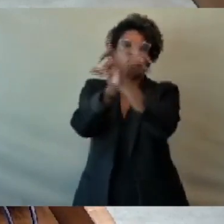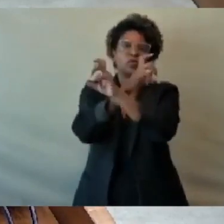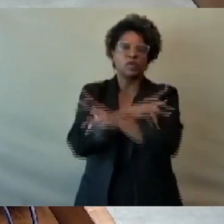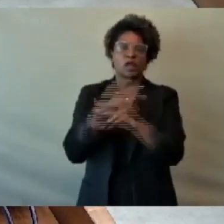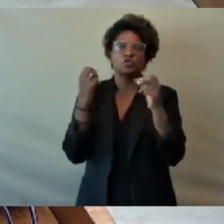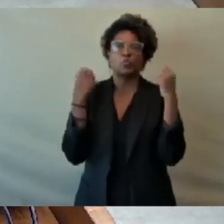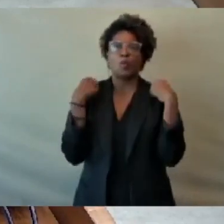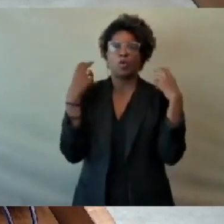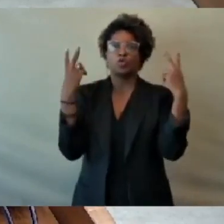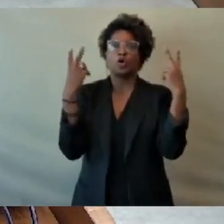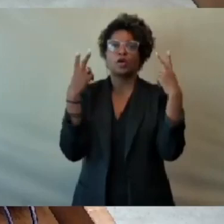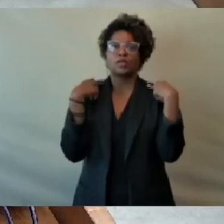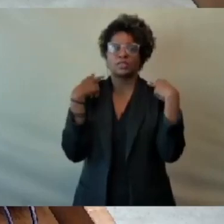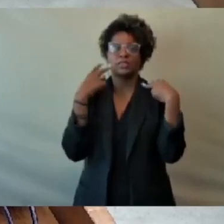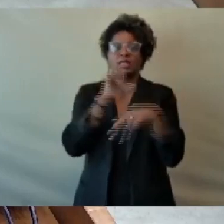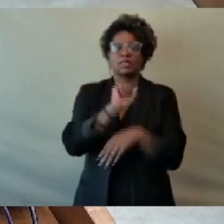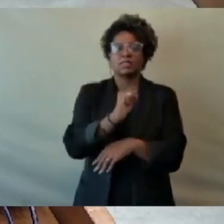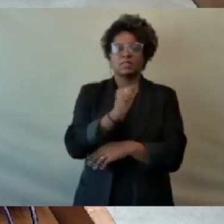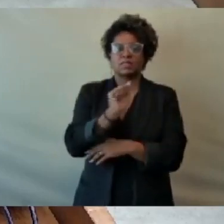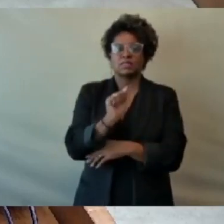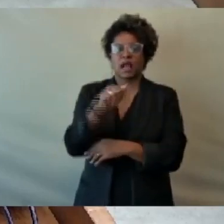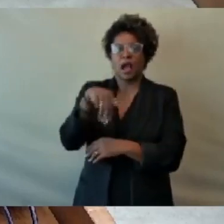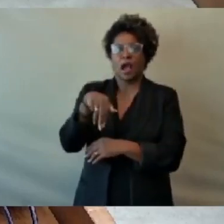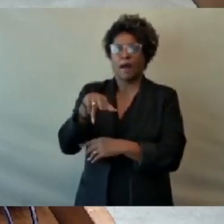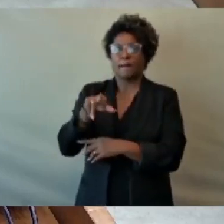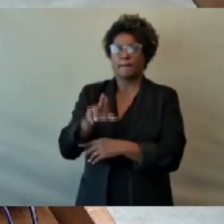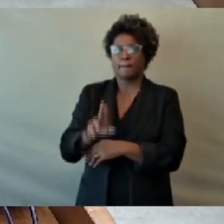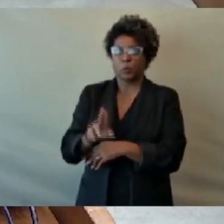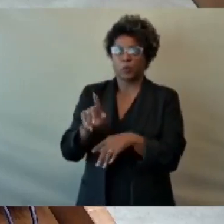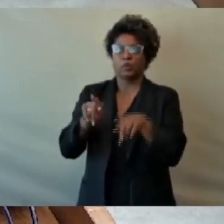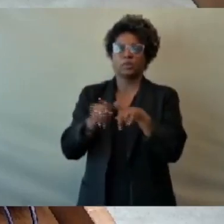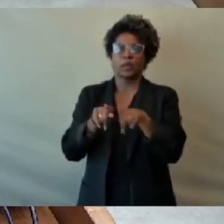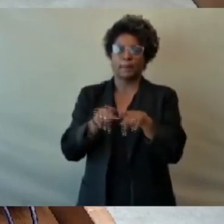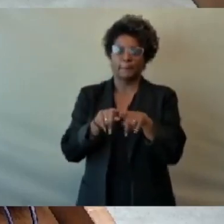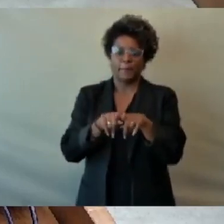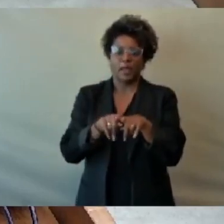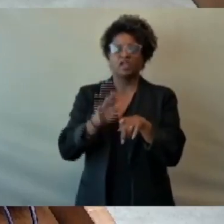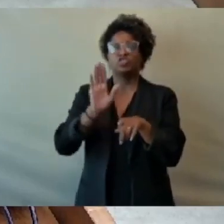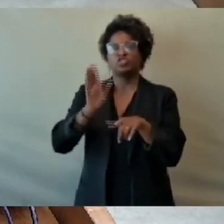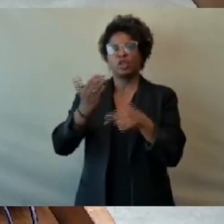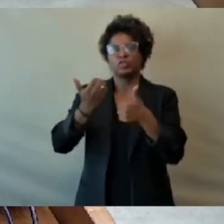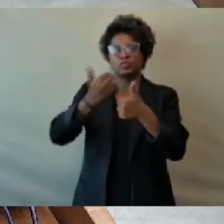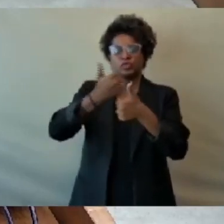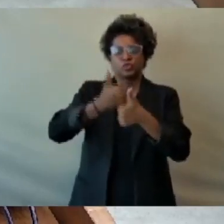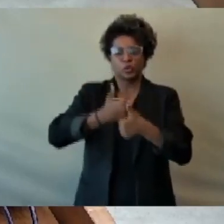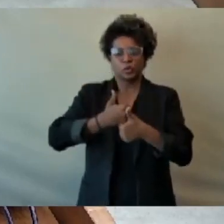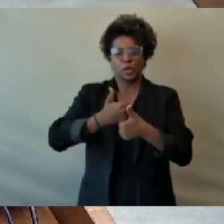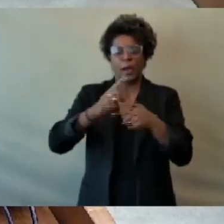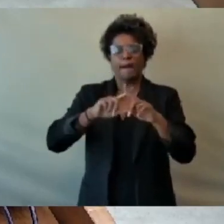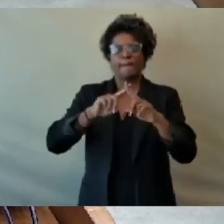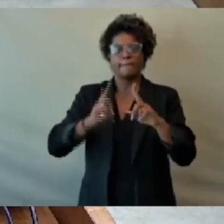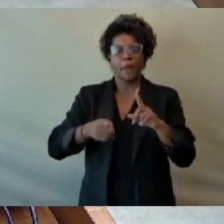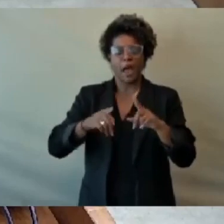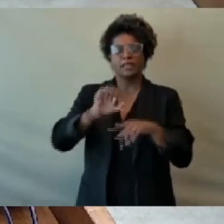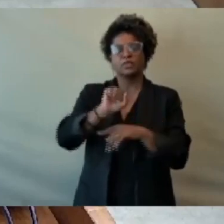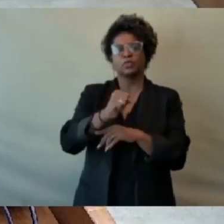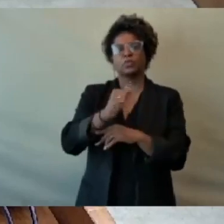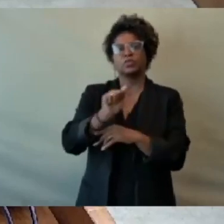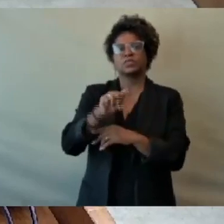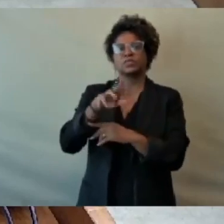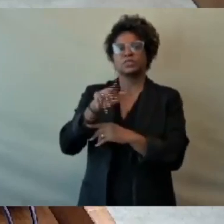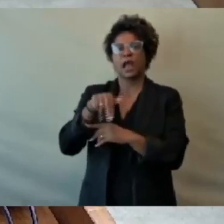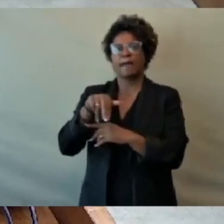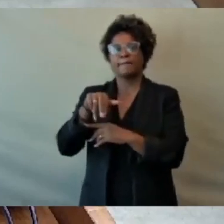metade. Enfim, mas, de qualquer forma, o espírito do SAMU já é se organizar para preparar para isso. E, segundo, alguns